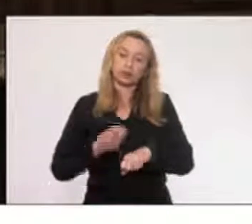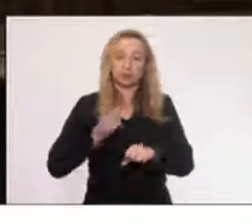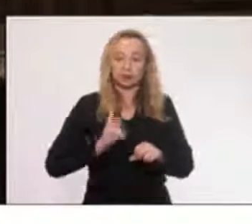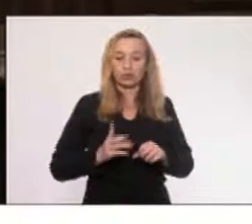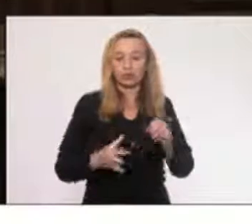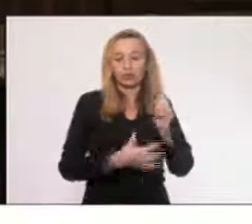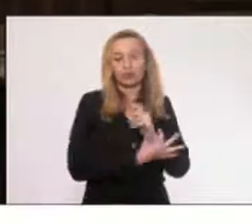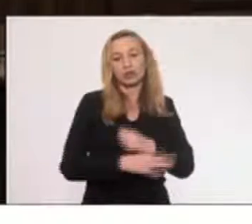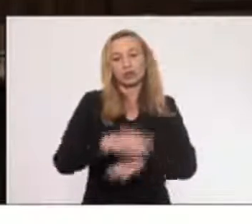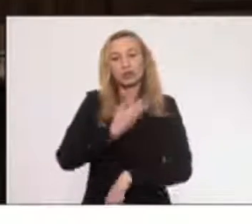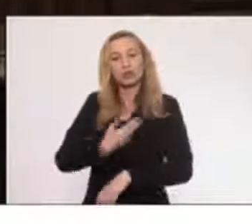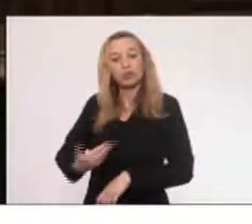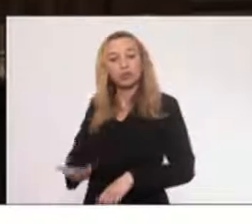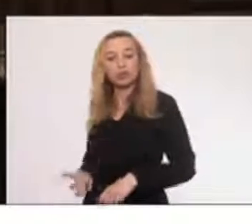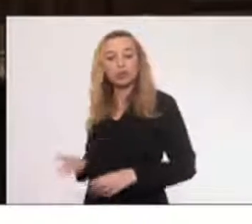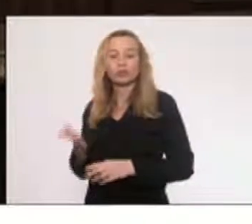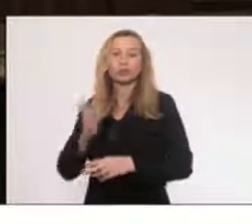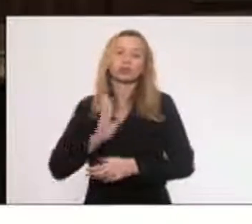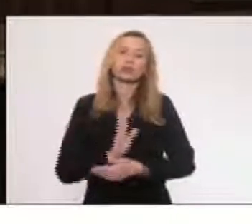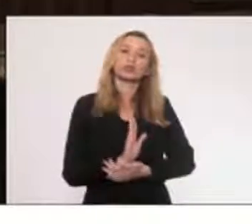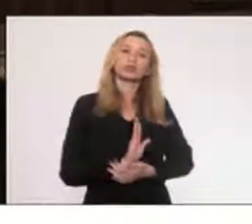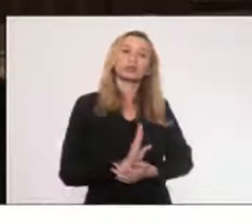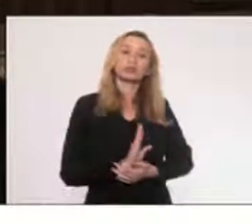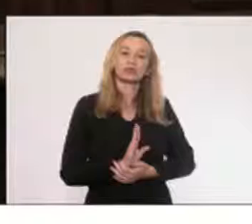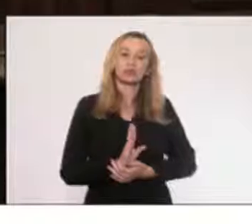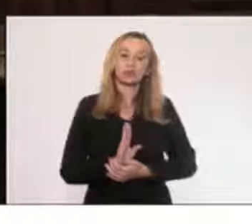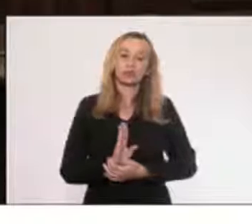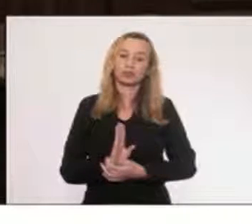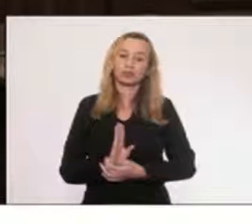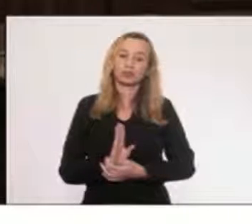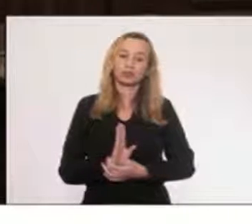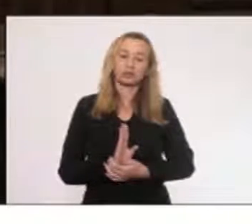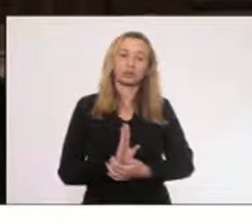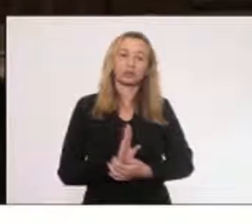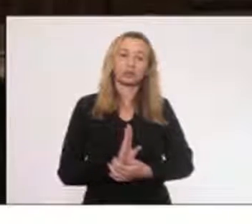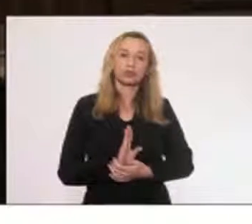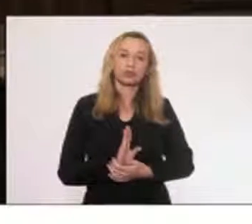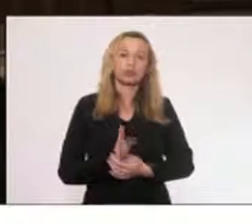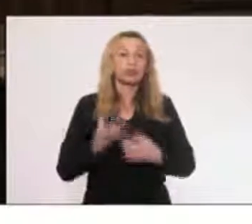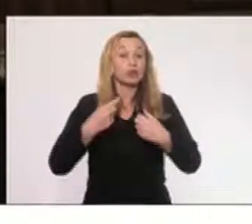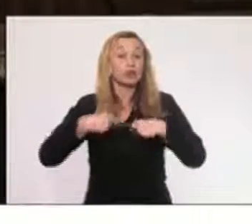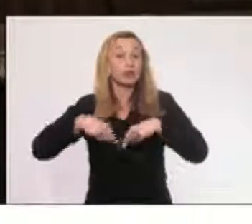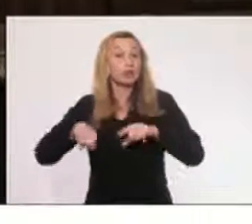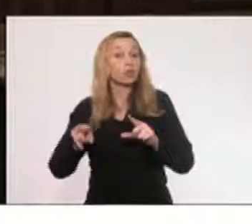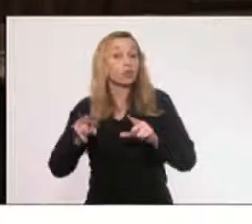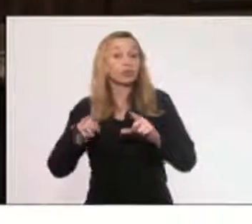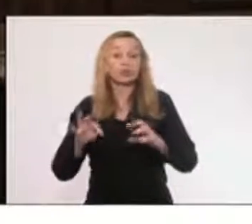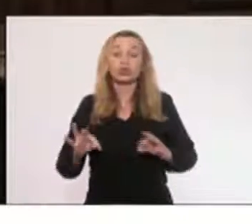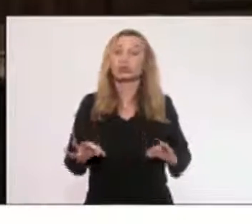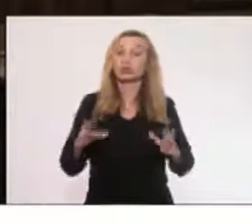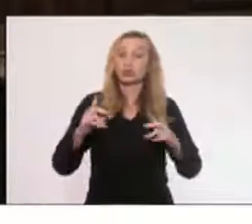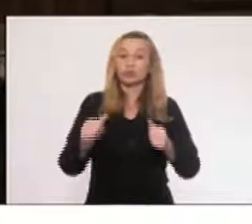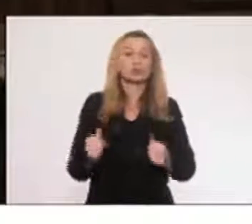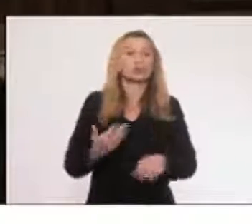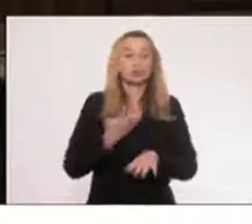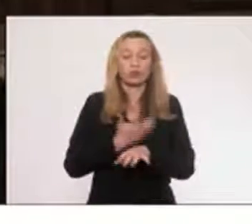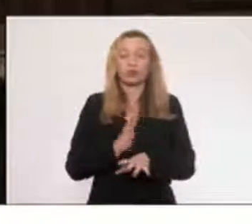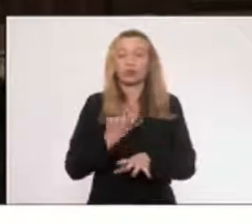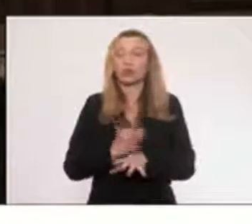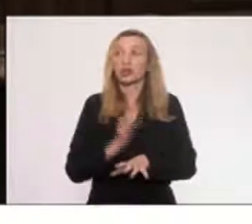genocida, a radicalização de um discurso que se materializa numa